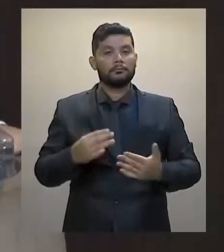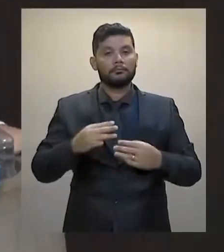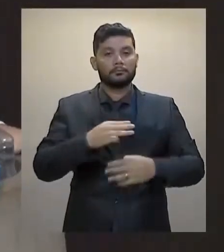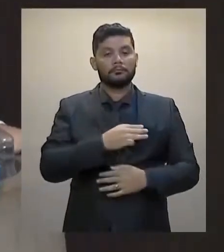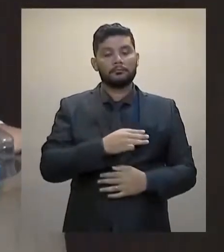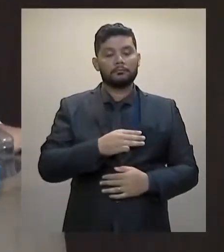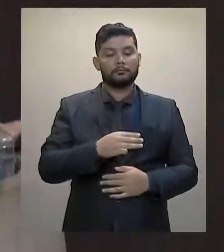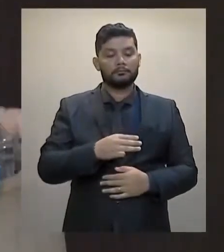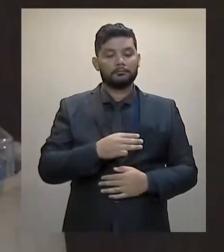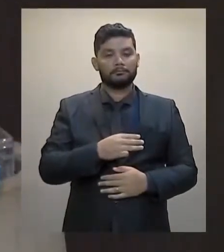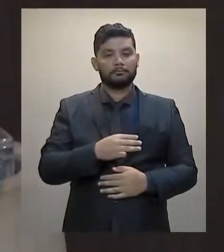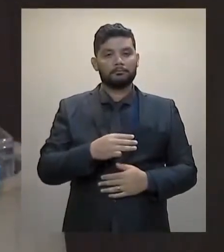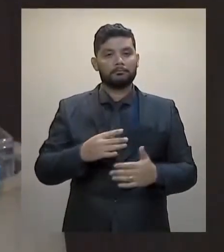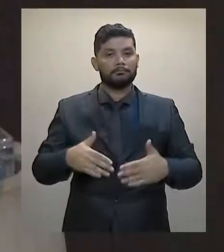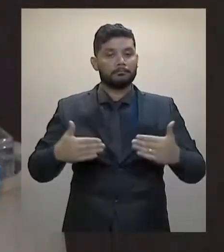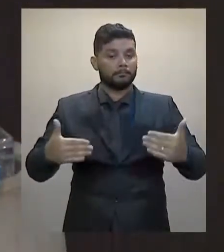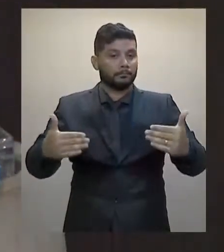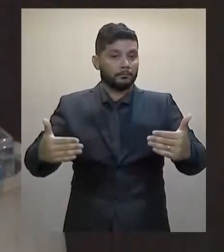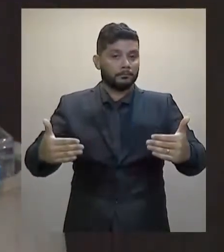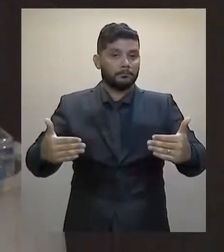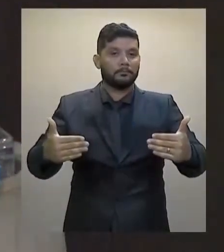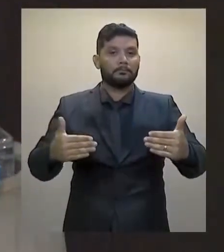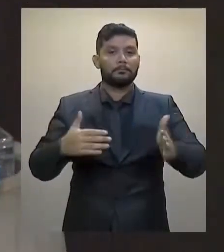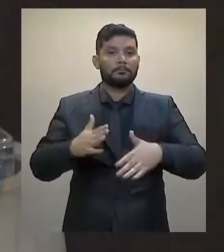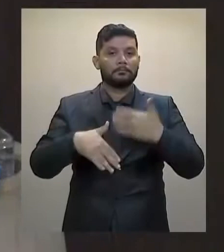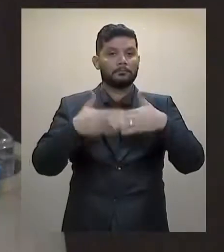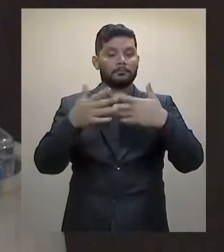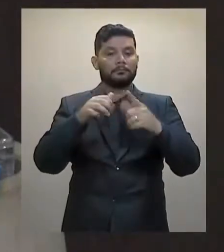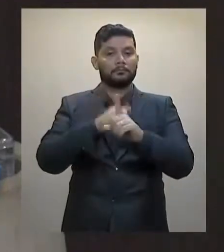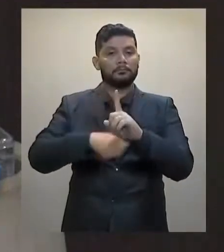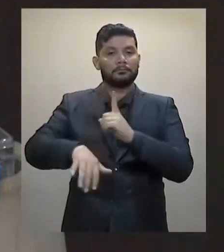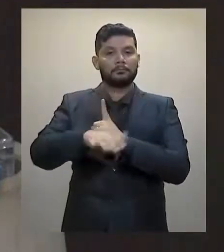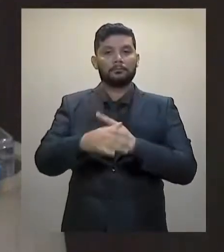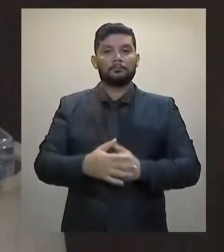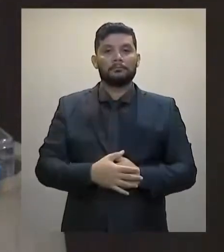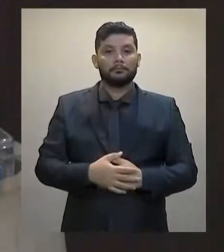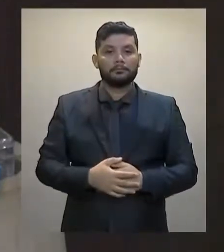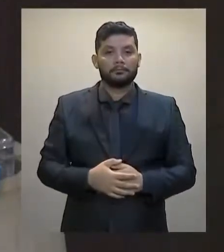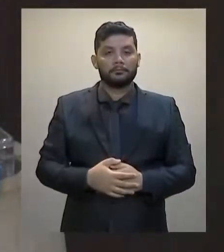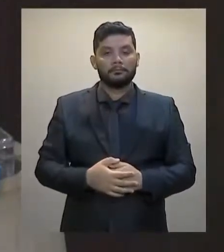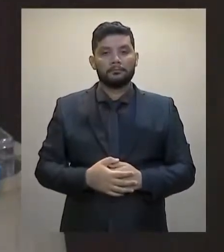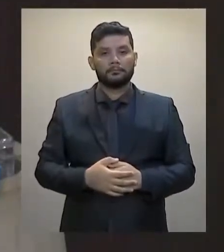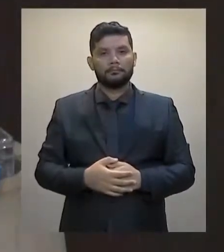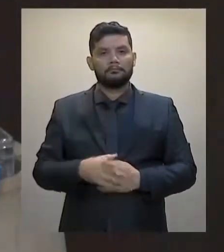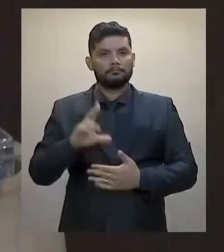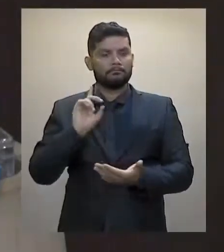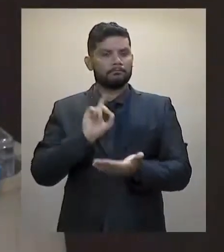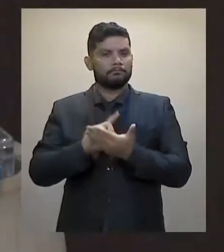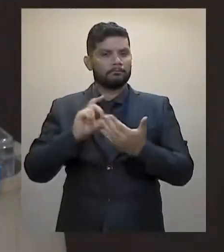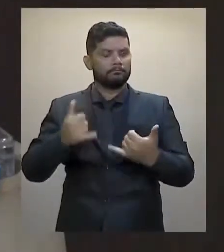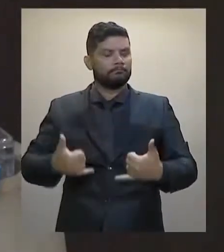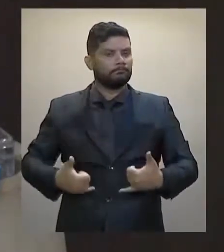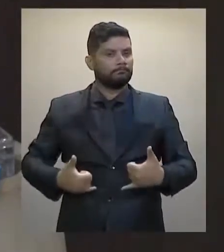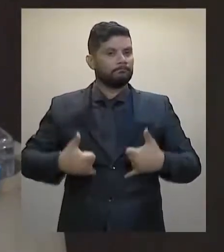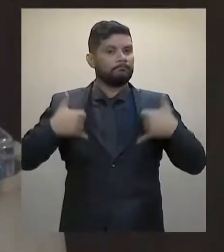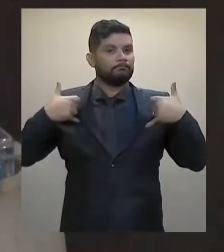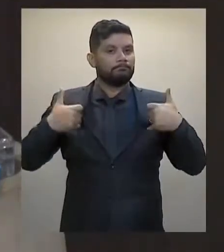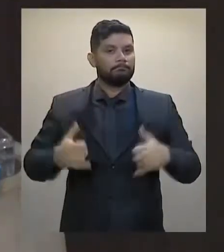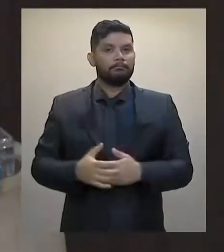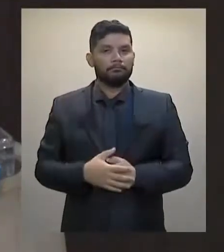antes Ministério do Desenvolvimento Social. Tenho muito orgulho disso.